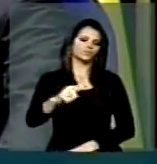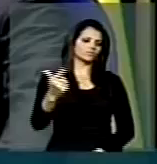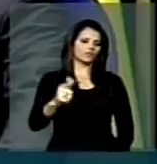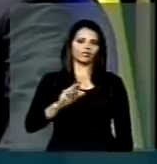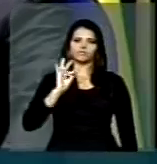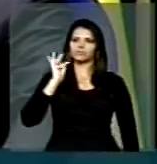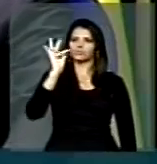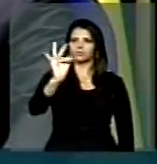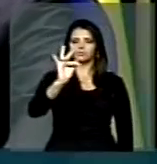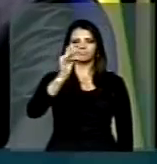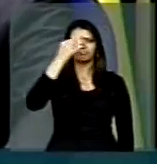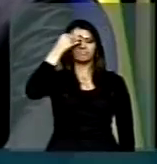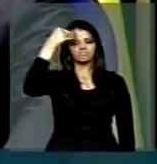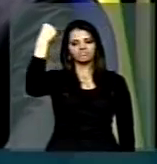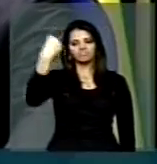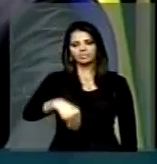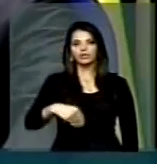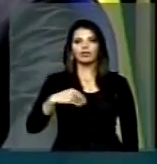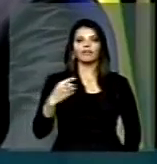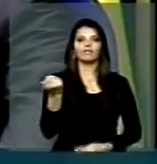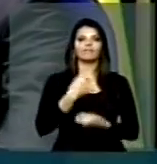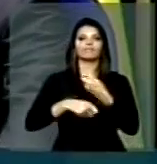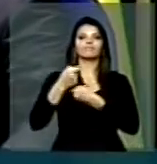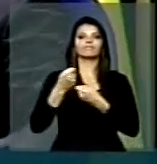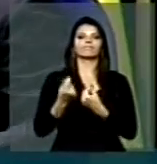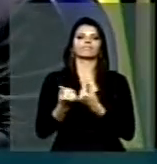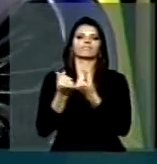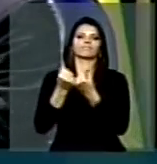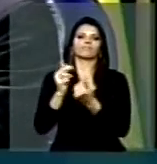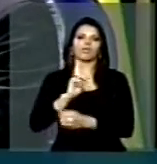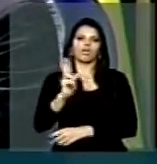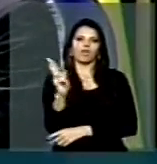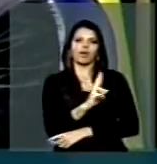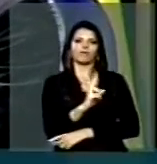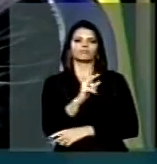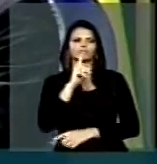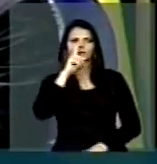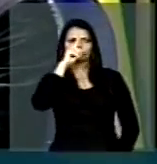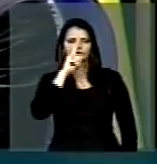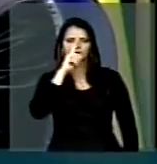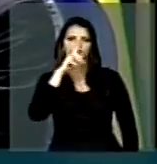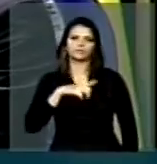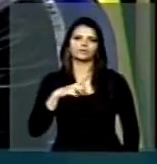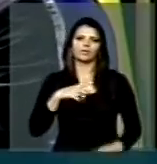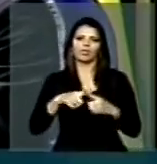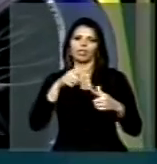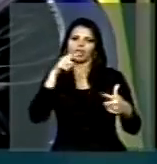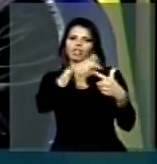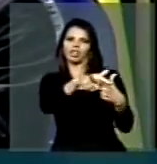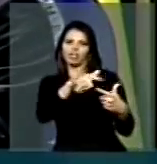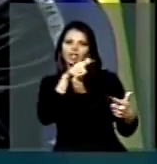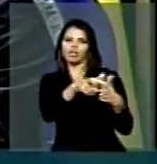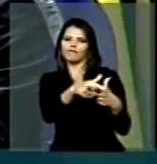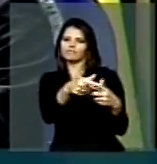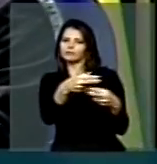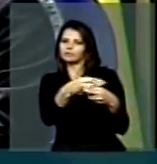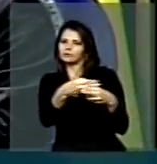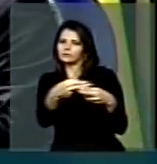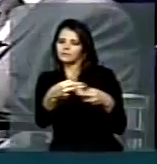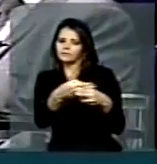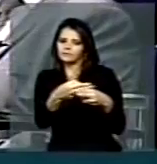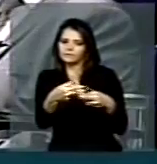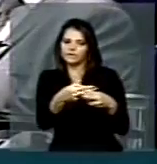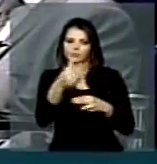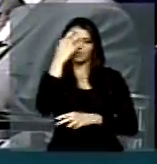futuro. Até a valiosa estabilidade da nossa moeda vem sendo colocada em risco sob ataques sorrateiros daqueles que sempre